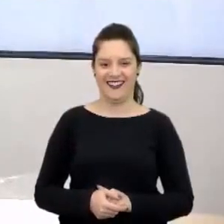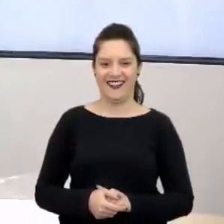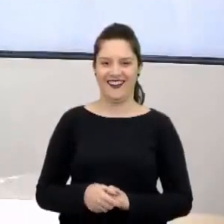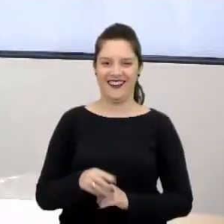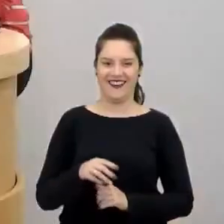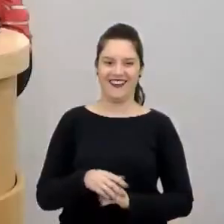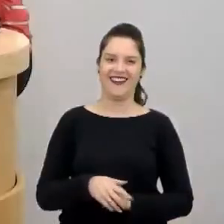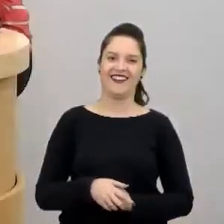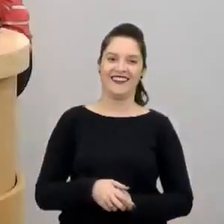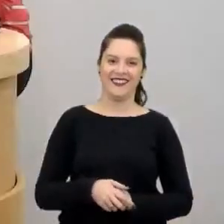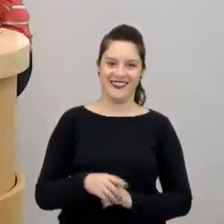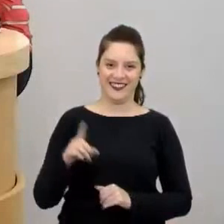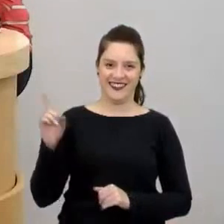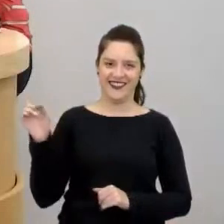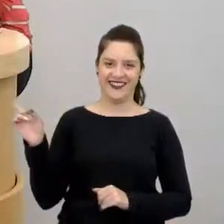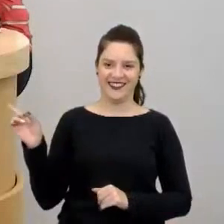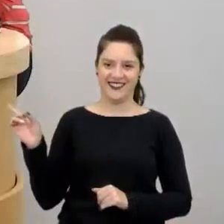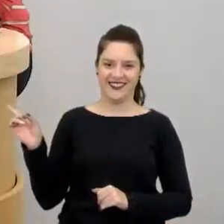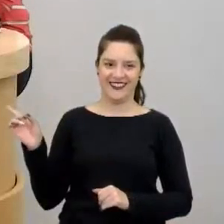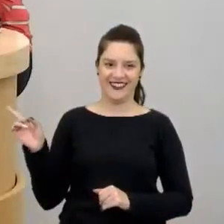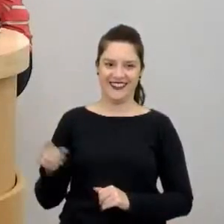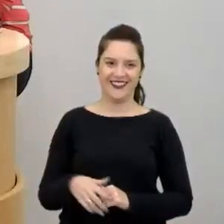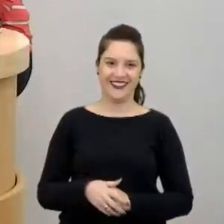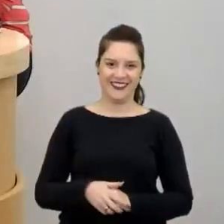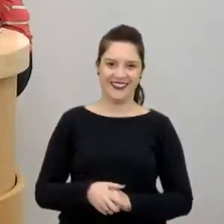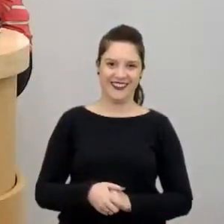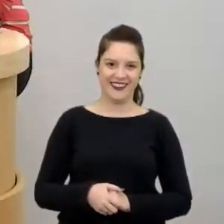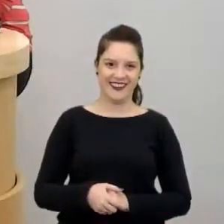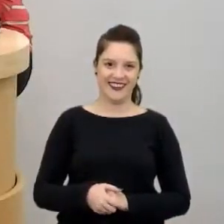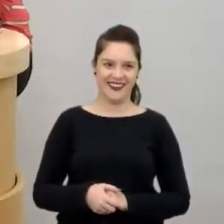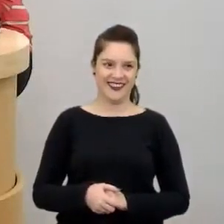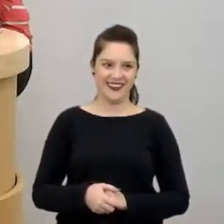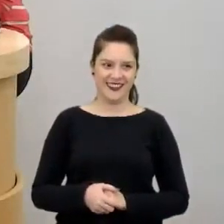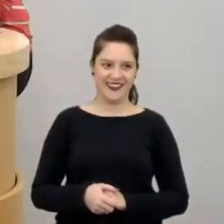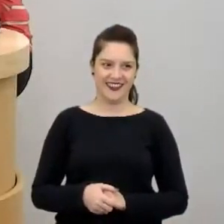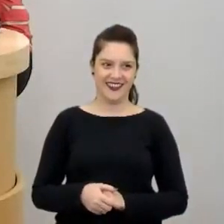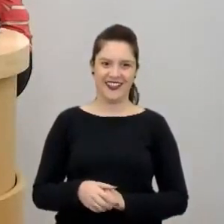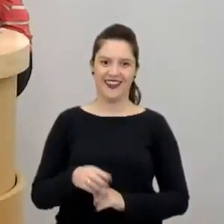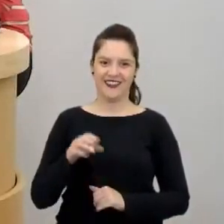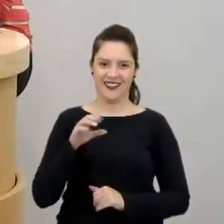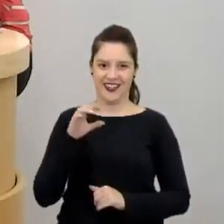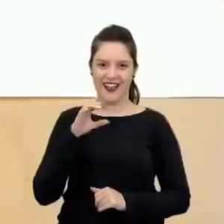Furiosos. Ó, vai cair. Ele é muito veloz.